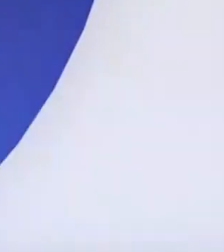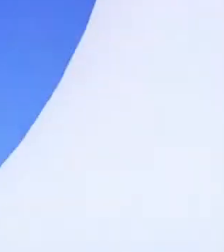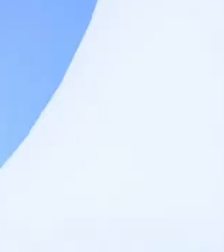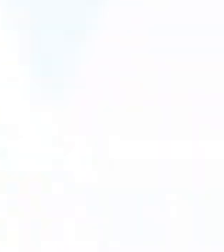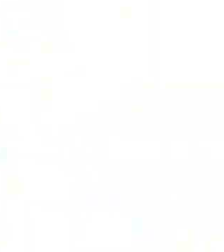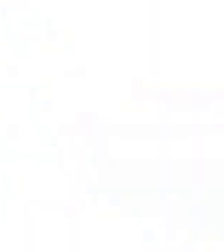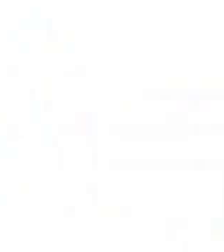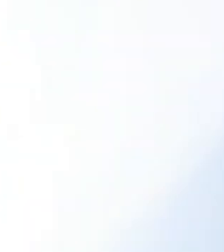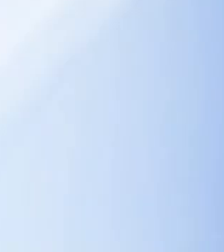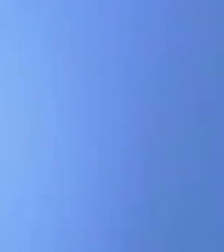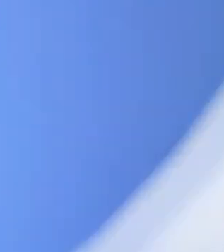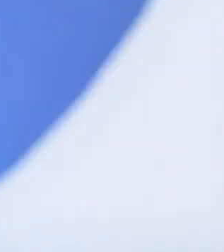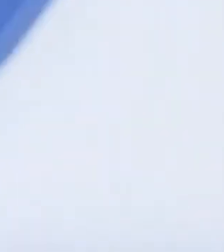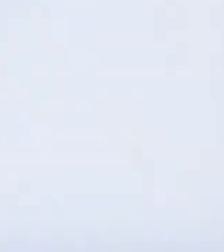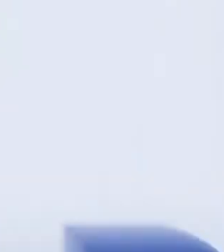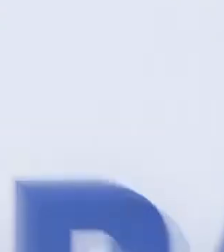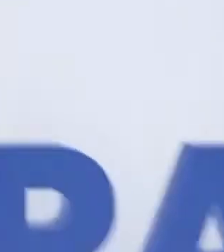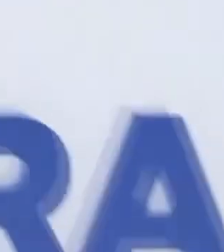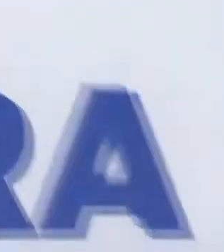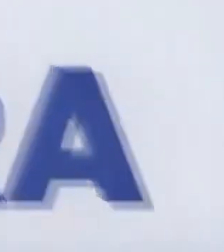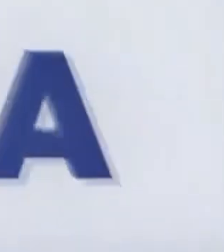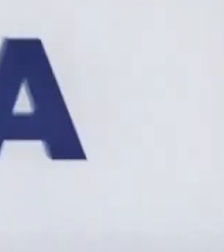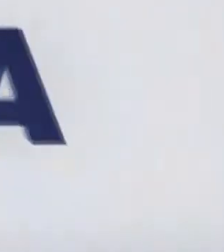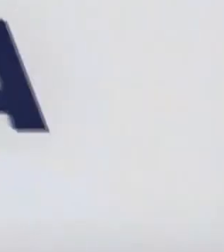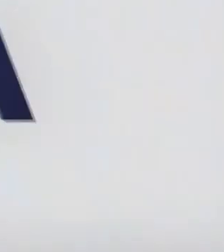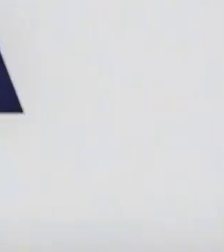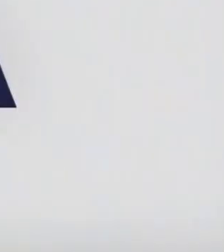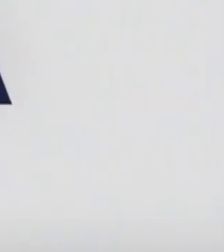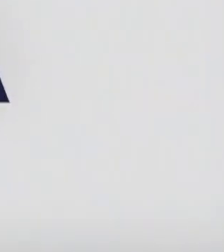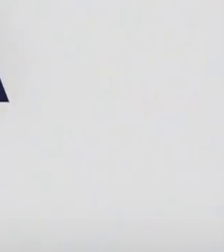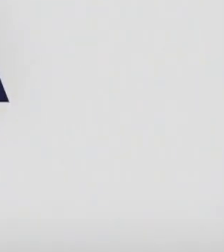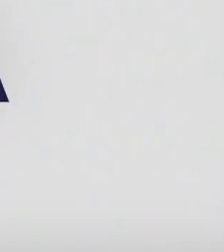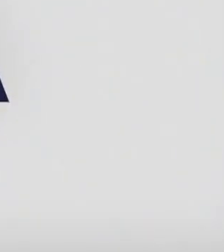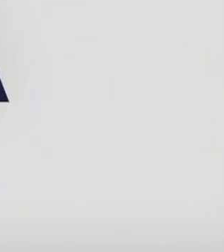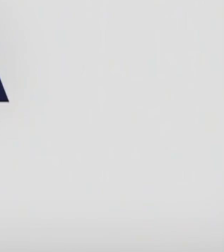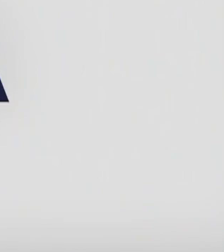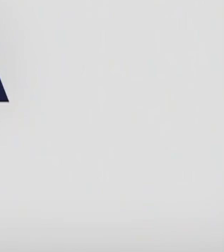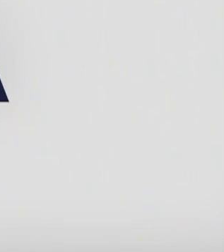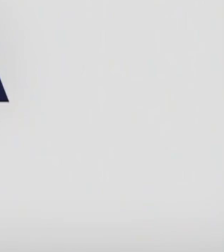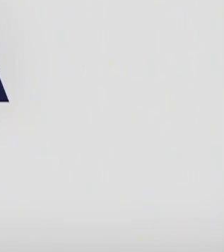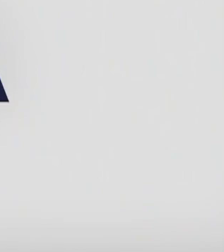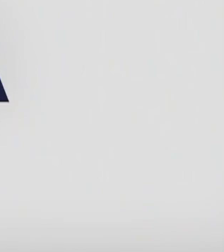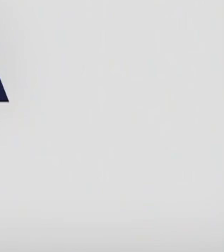TV Câmara, Campinas.